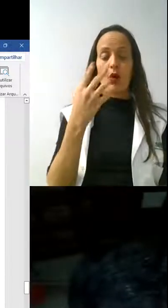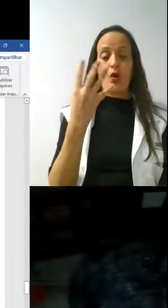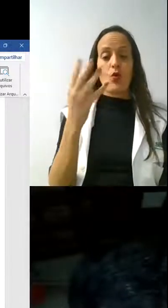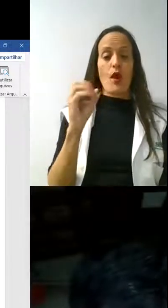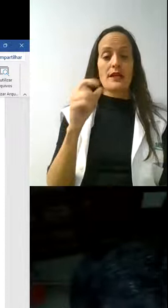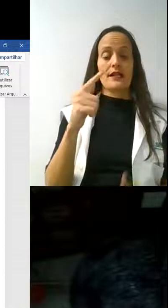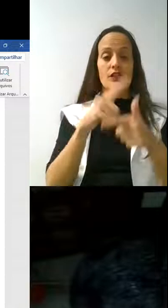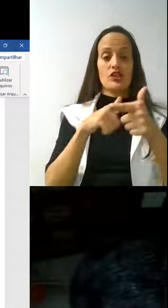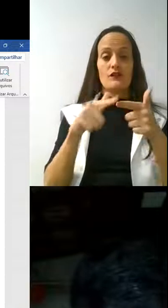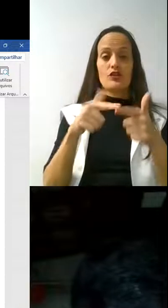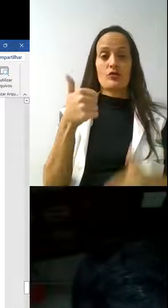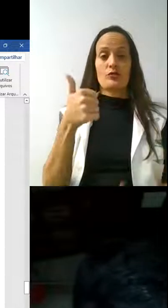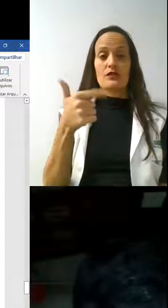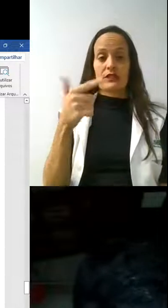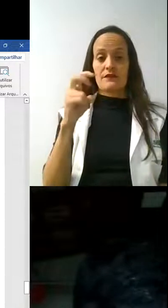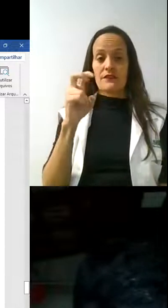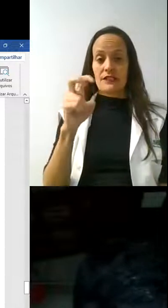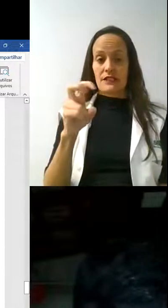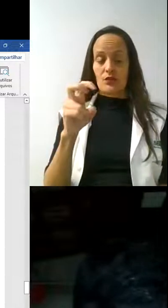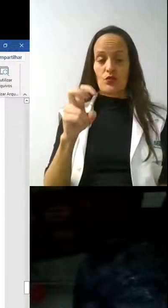0,32. 0,32.